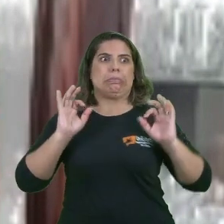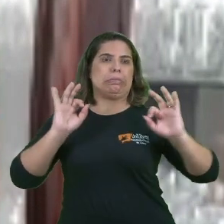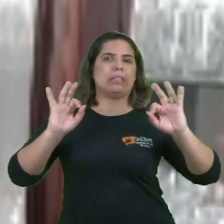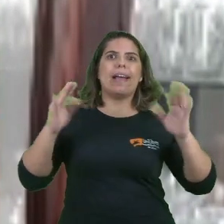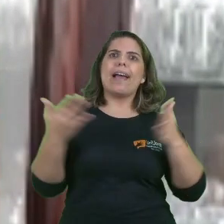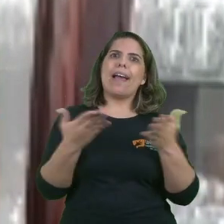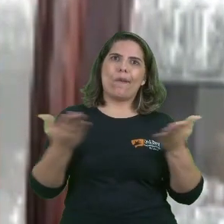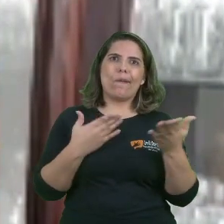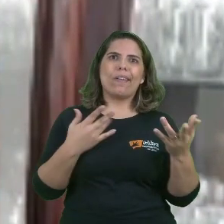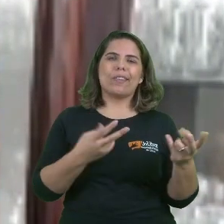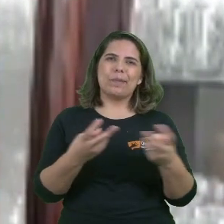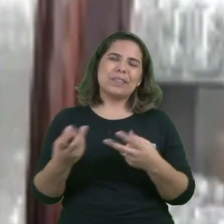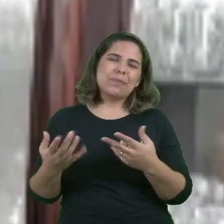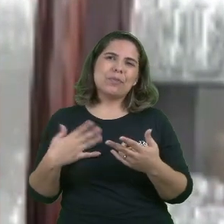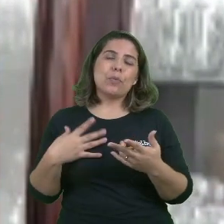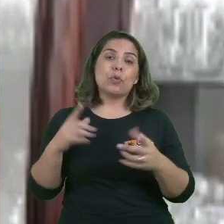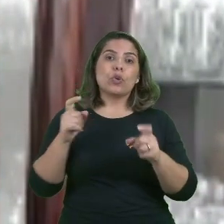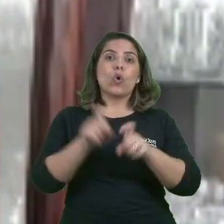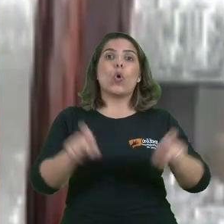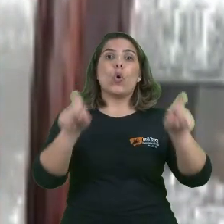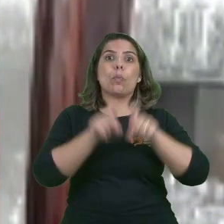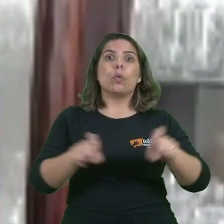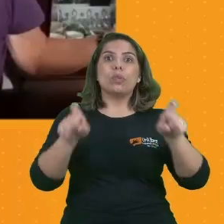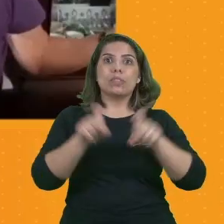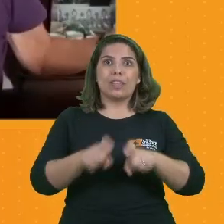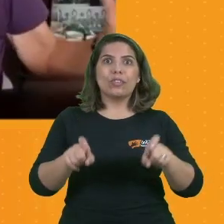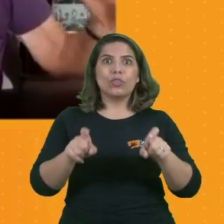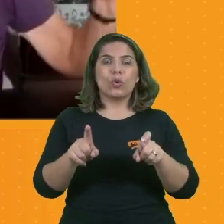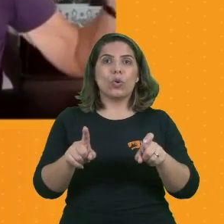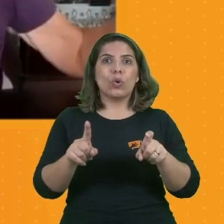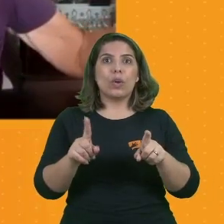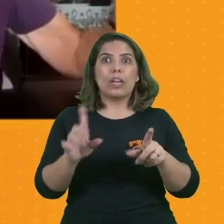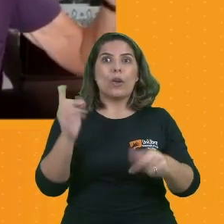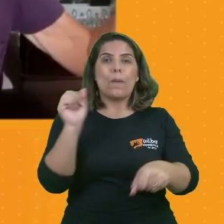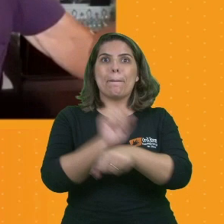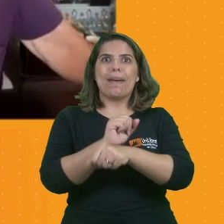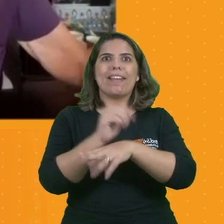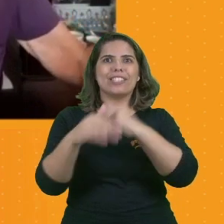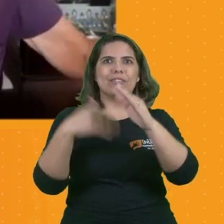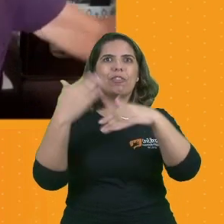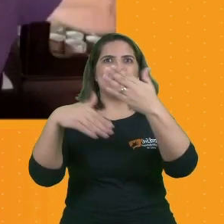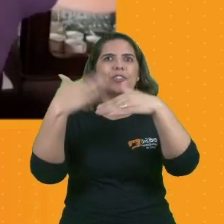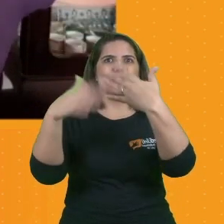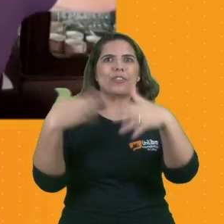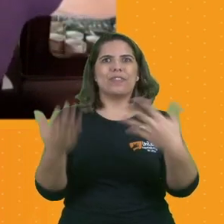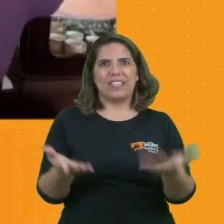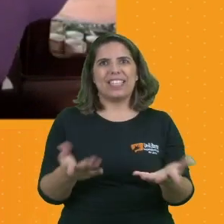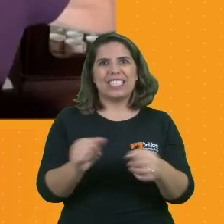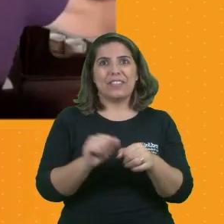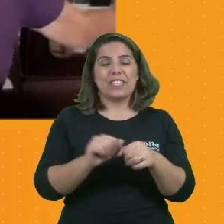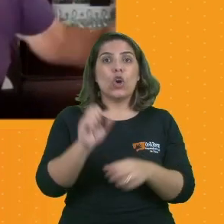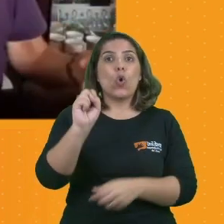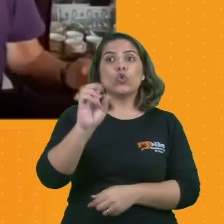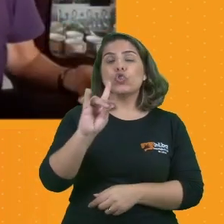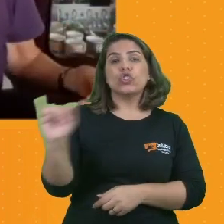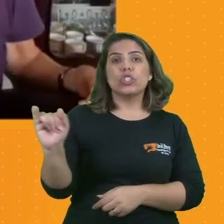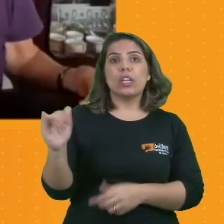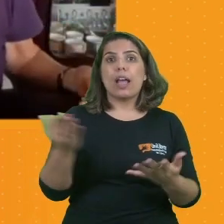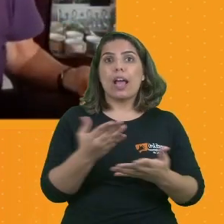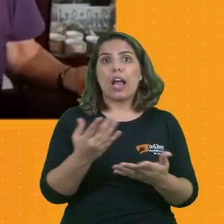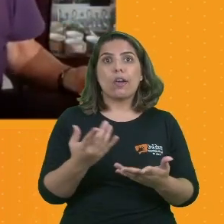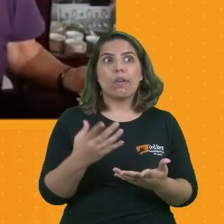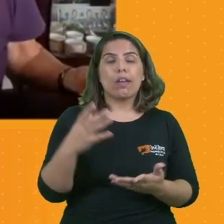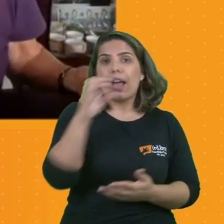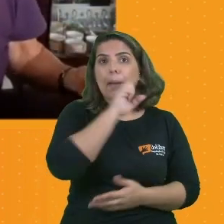vídeo e agora computador não a cama não para descobrir o que fazer em oito dias o que você